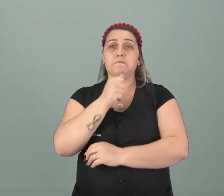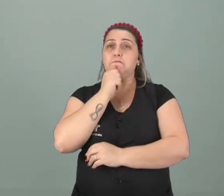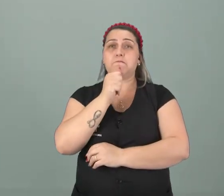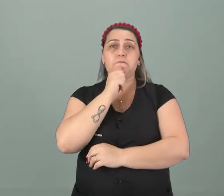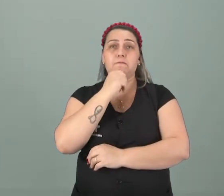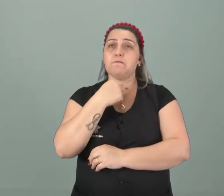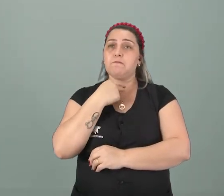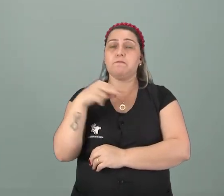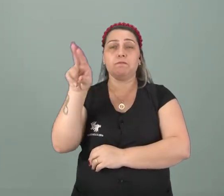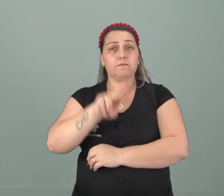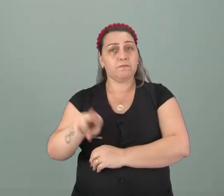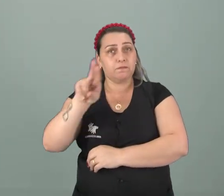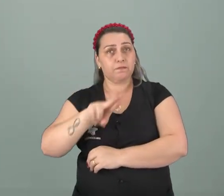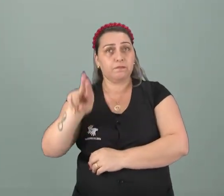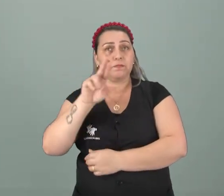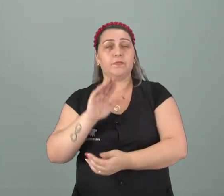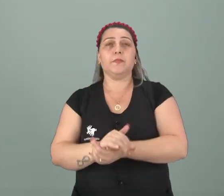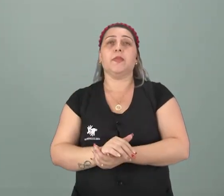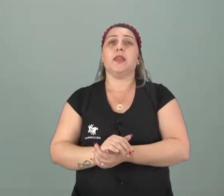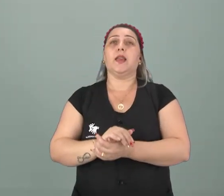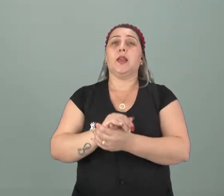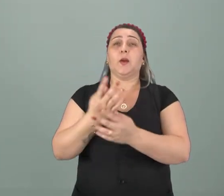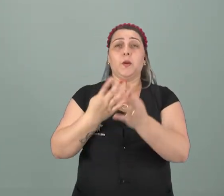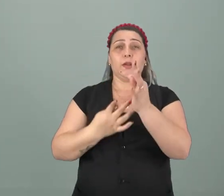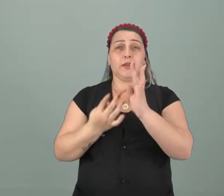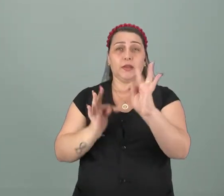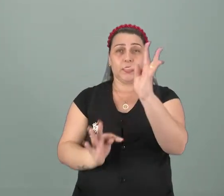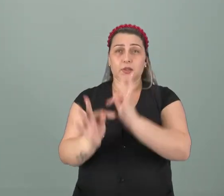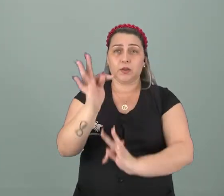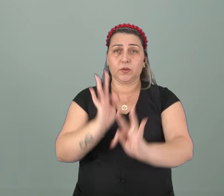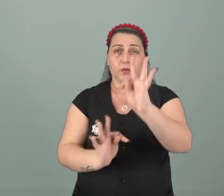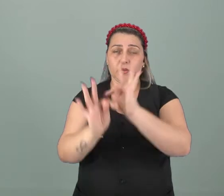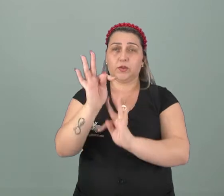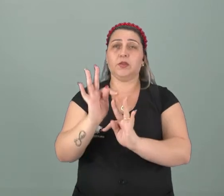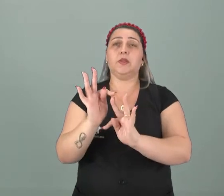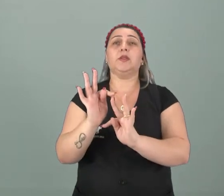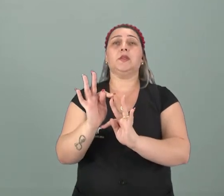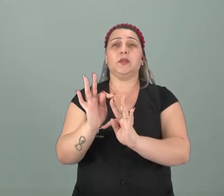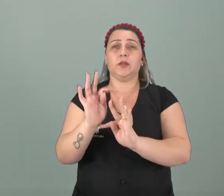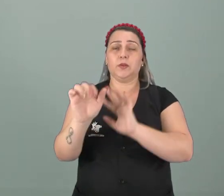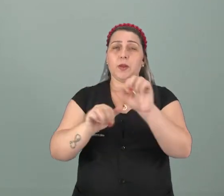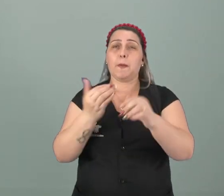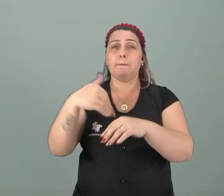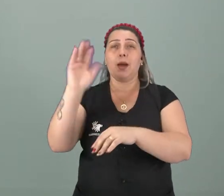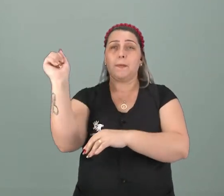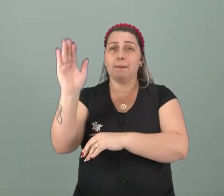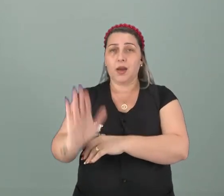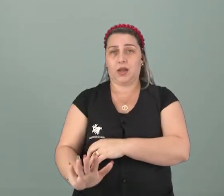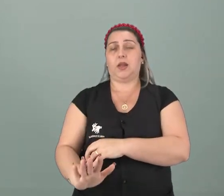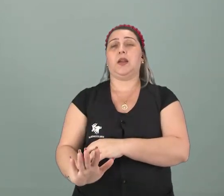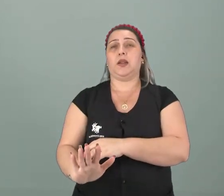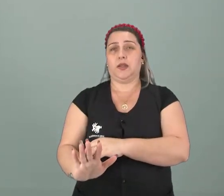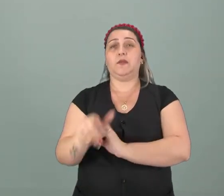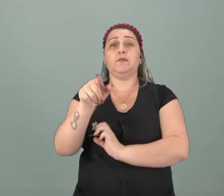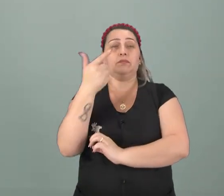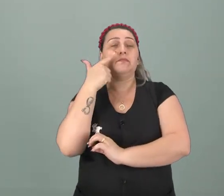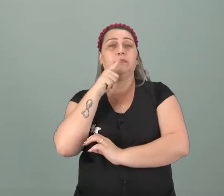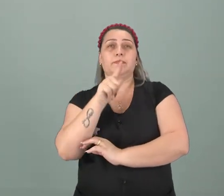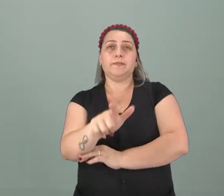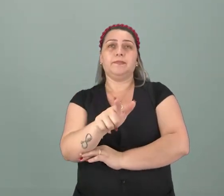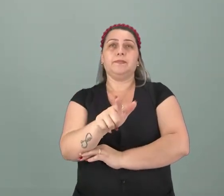população. Requer ainda um desenvolvimento tecnológico, né, que torne esse processo mais barato, né? E aí você